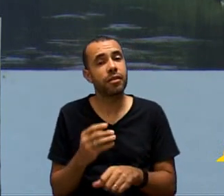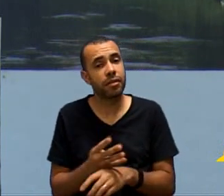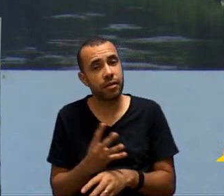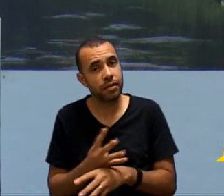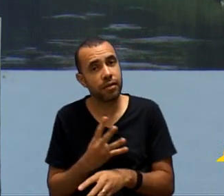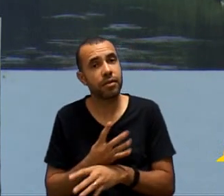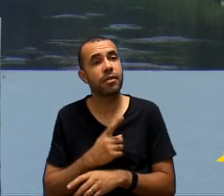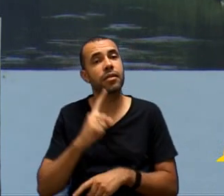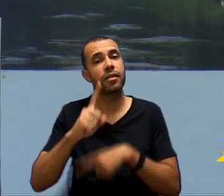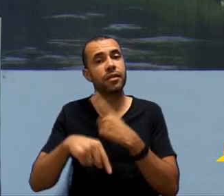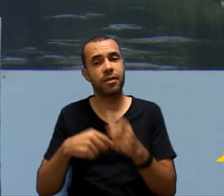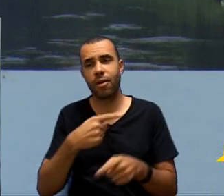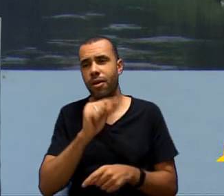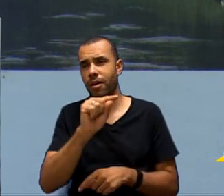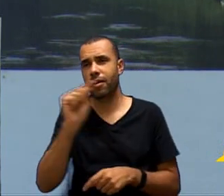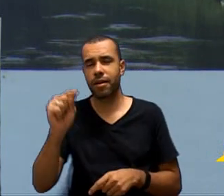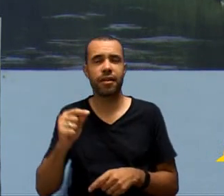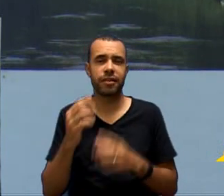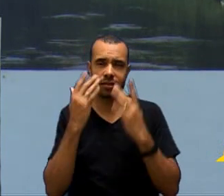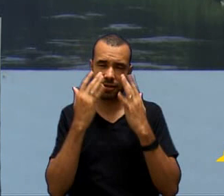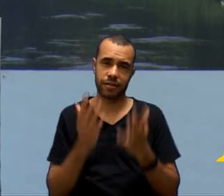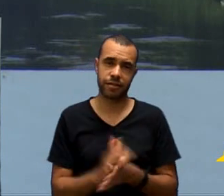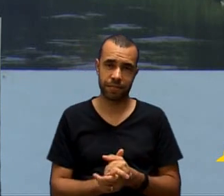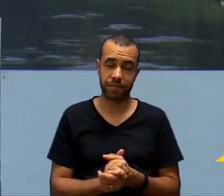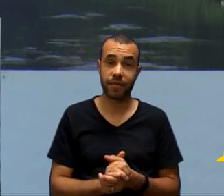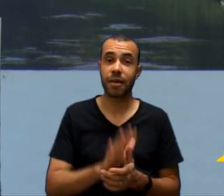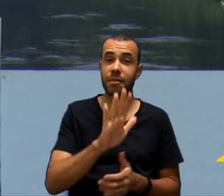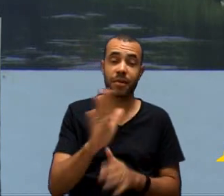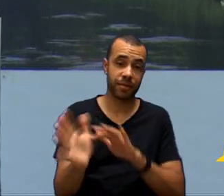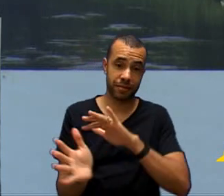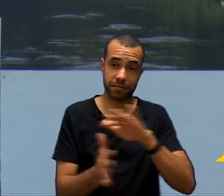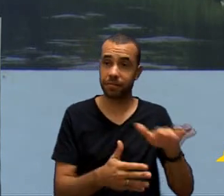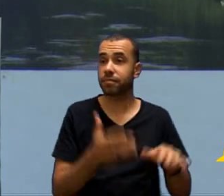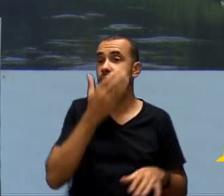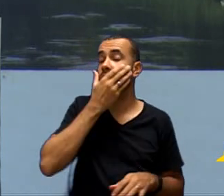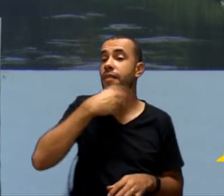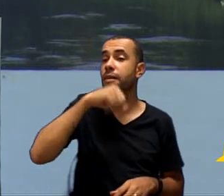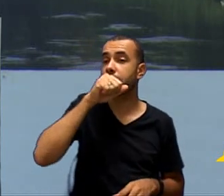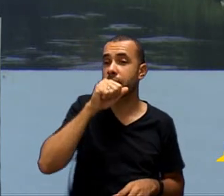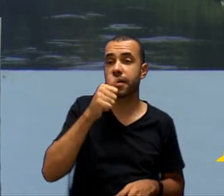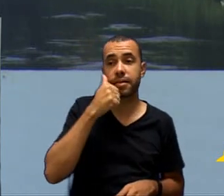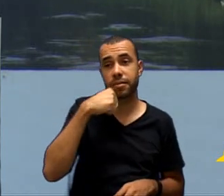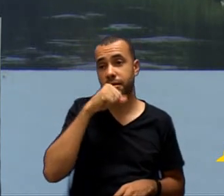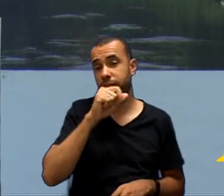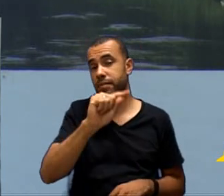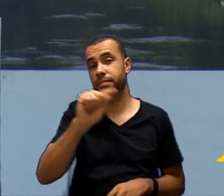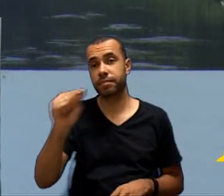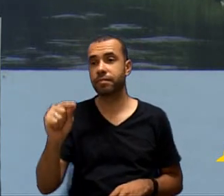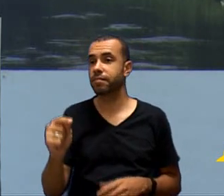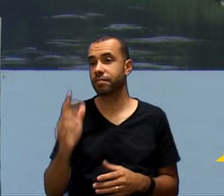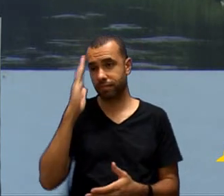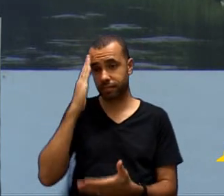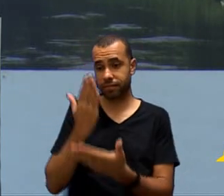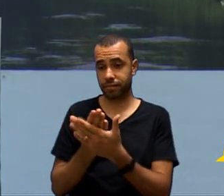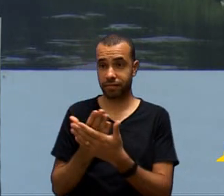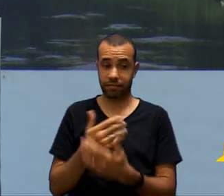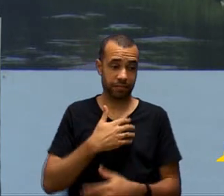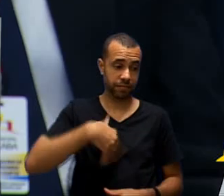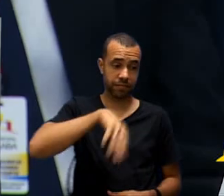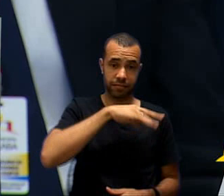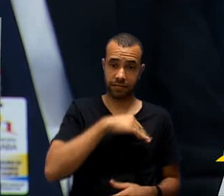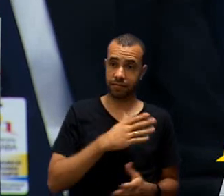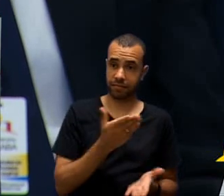um outro momento. Mas eu preciso agradecer muito aos pais que nos confiaram os filhos de vocês durante esses dias e que nos deram a oportunidade de, no